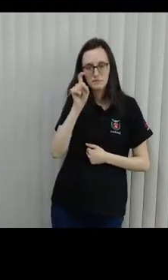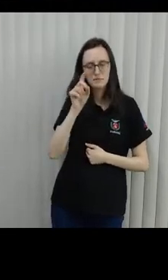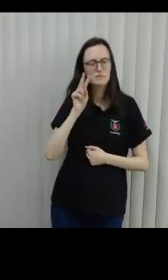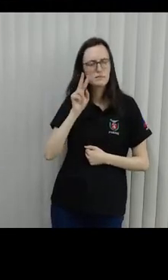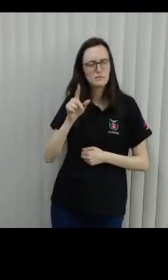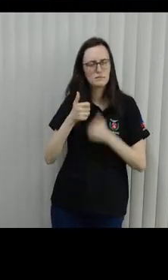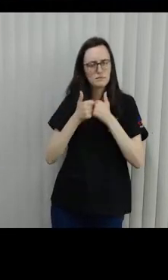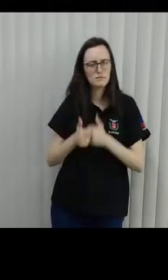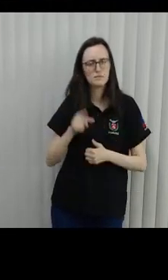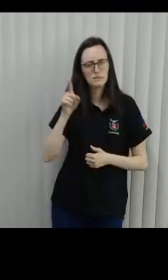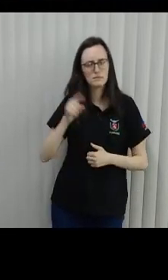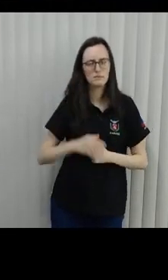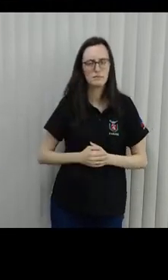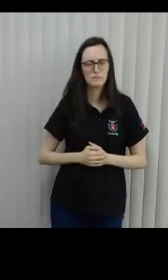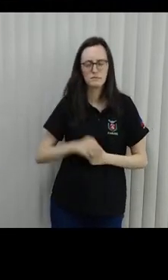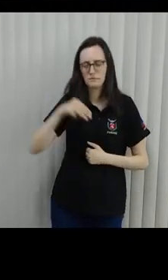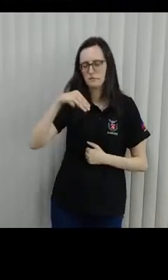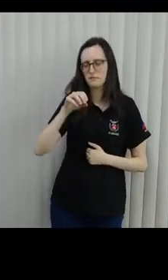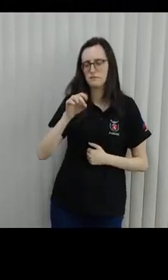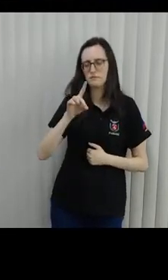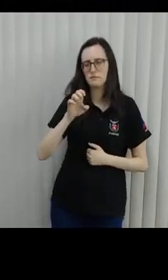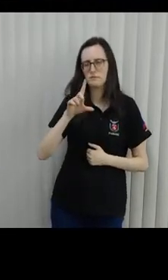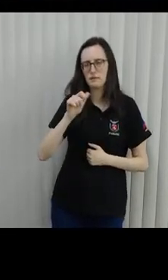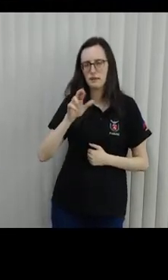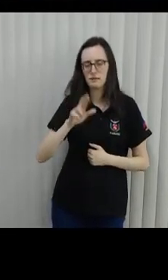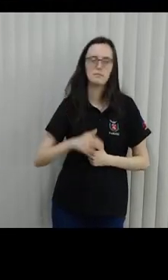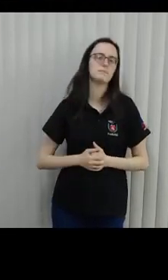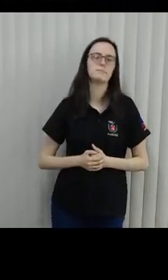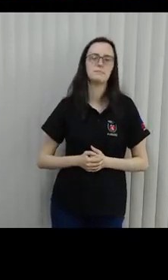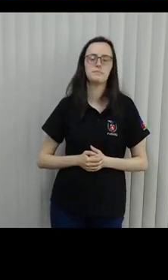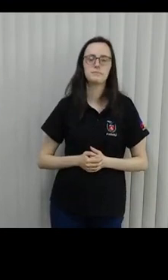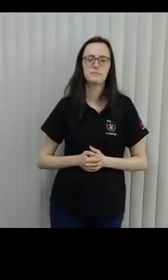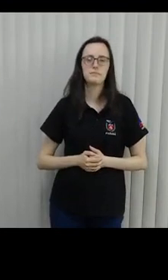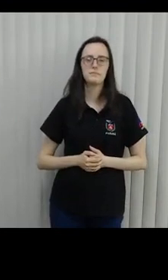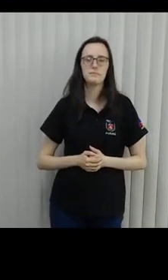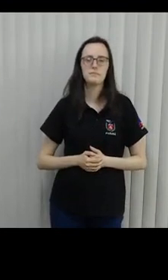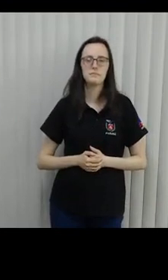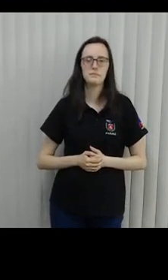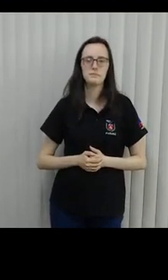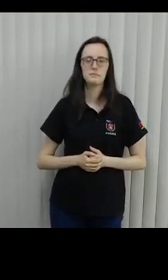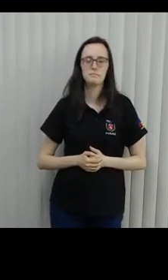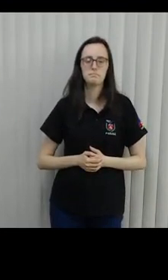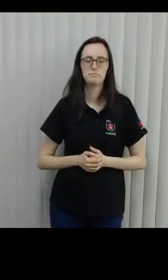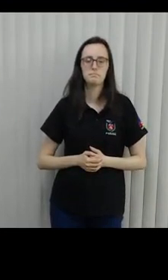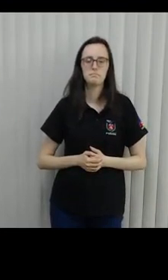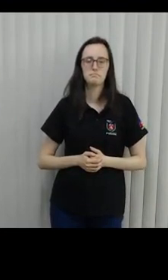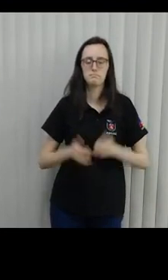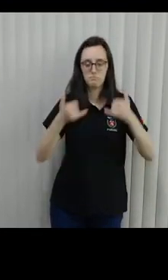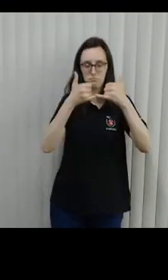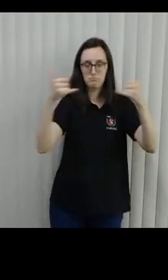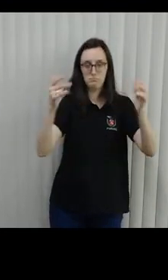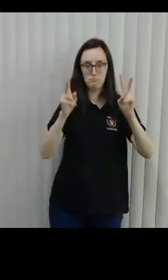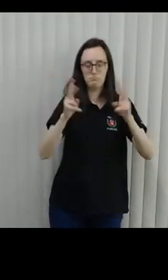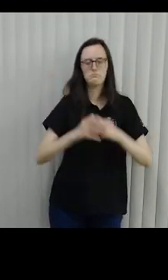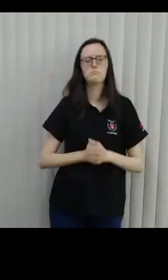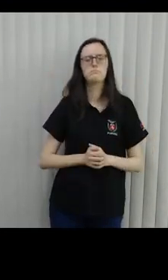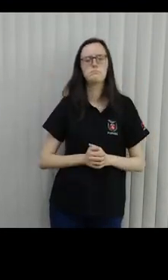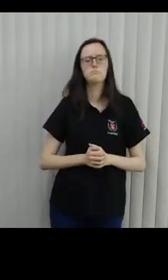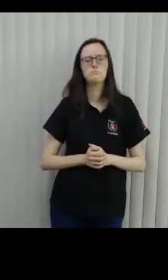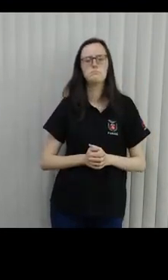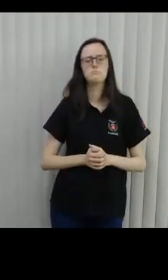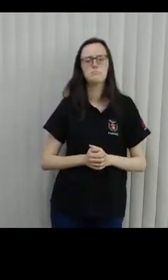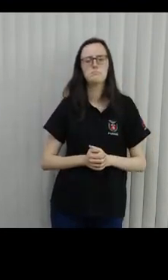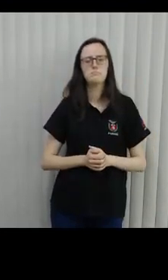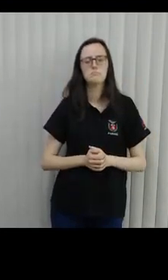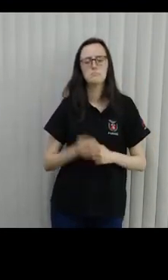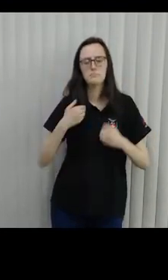aqui de remodelar. Bom? Remodelar não. Desculpa. Vou selecionar essa opção de linha mesmo. Quando eu coloco um